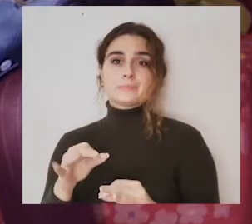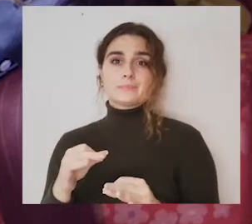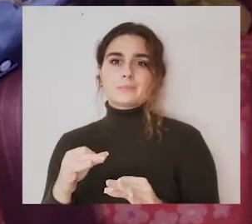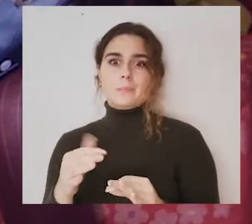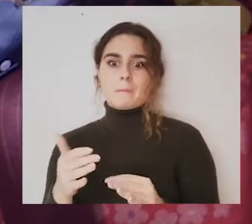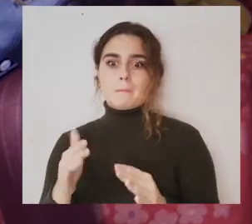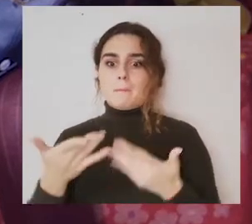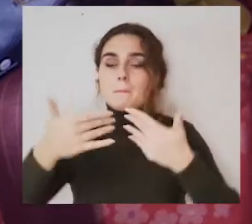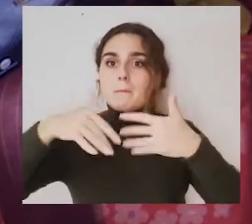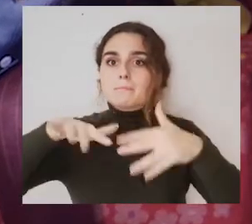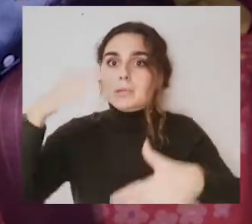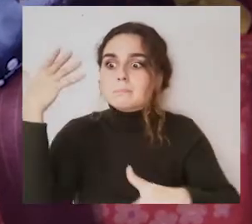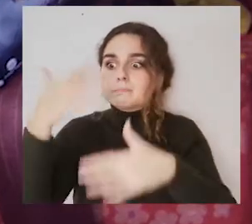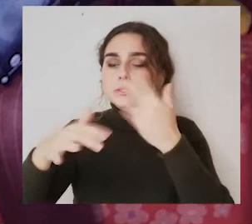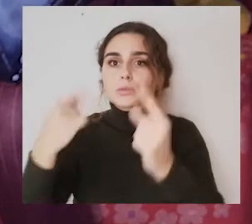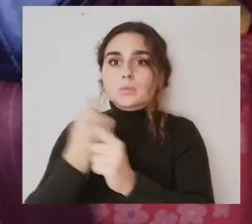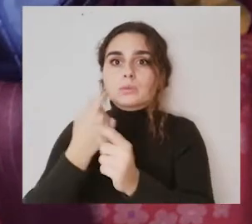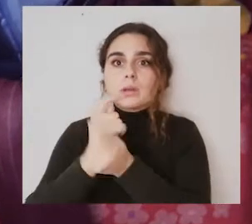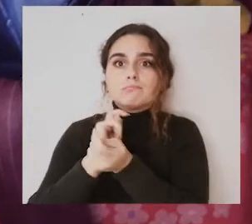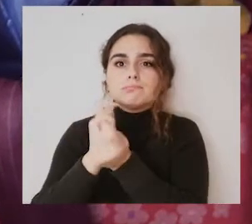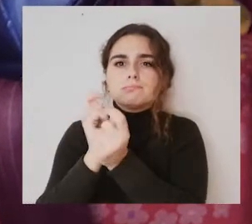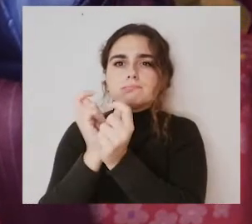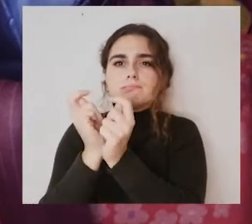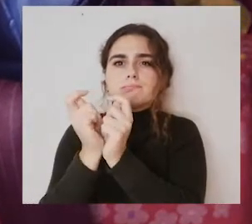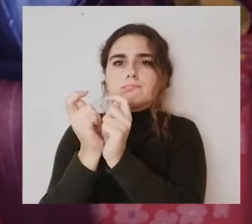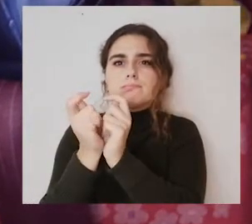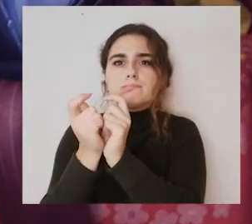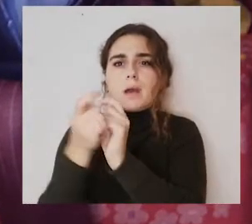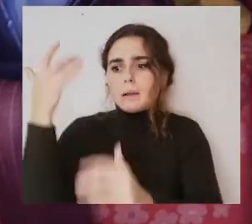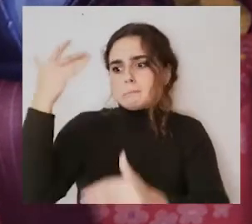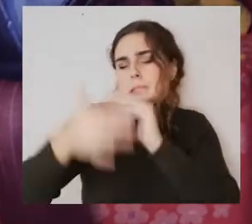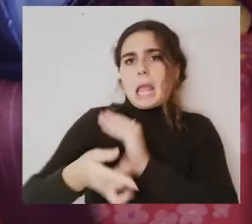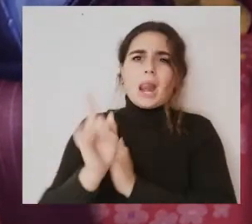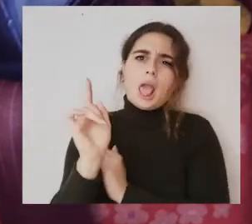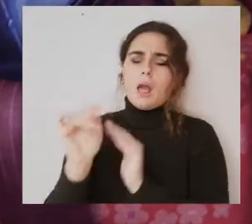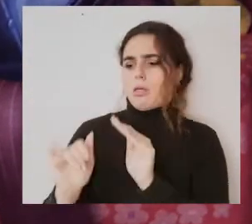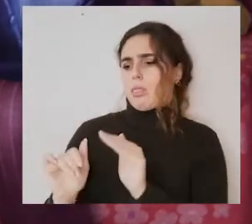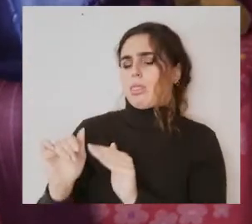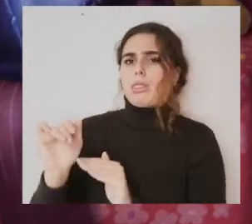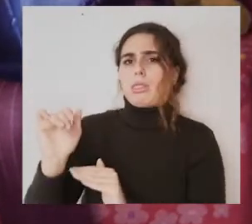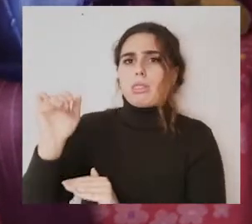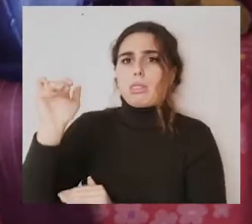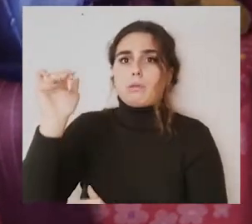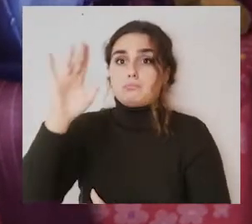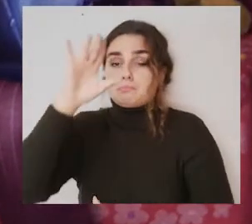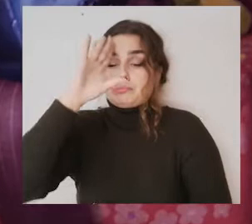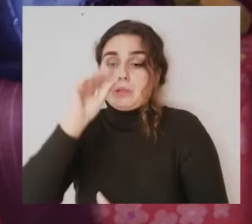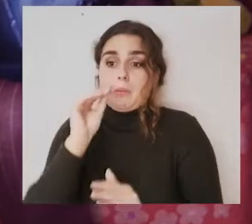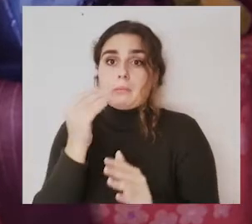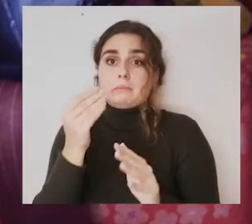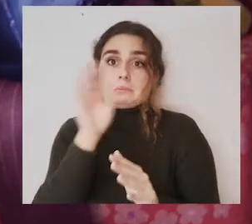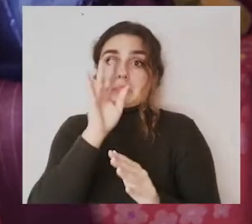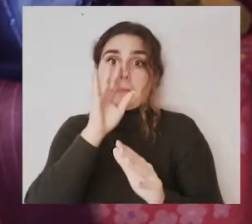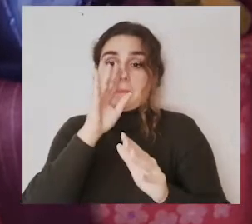começou a mudar muito lentamente. Não aconteceu de repente, tudo ao seu crescimento. Ninguém sabe qual foi a magia, se foi o